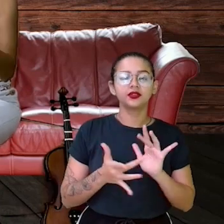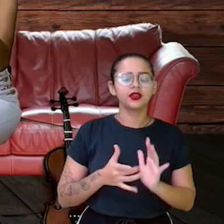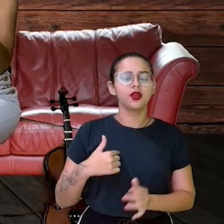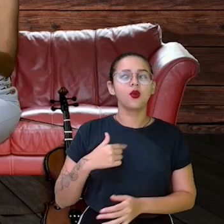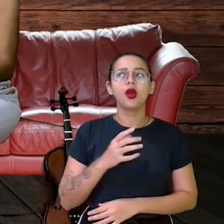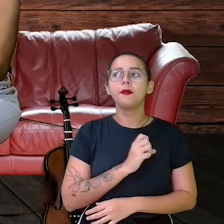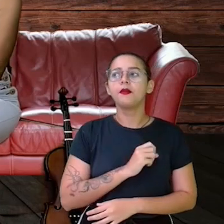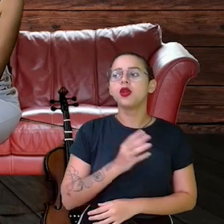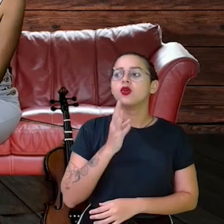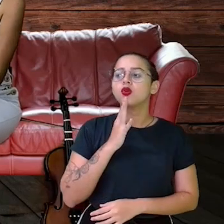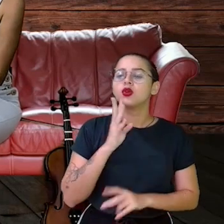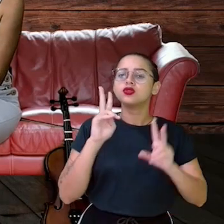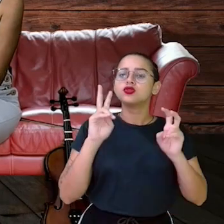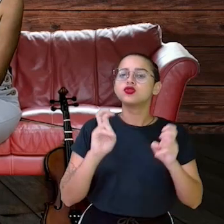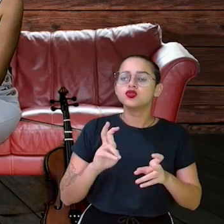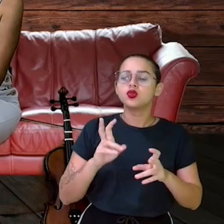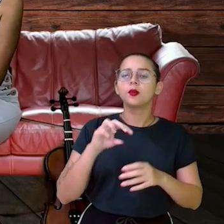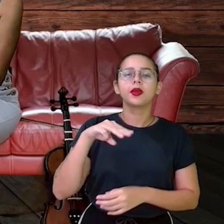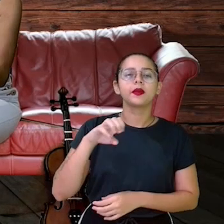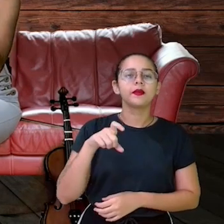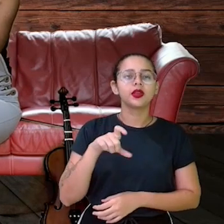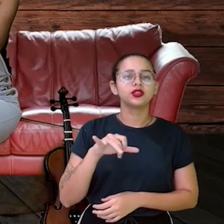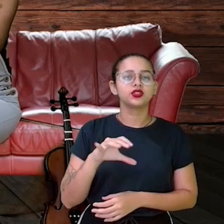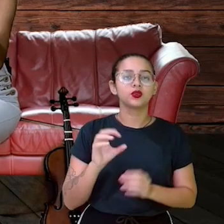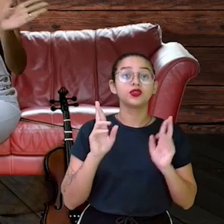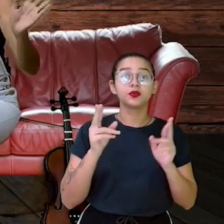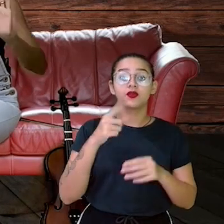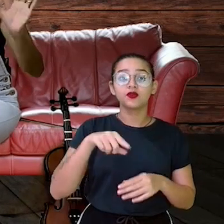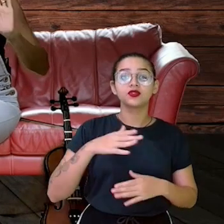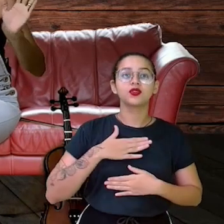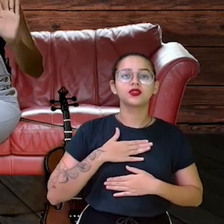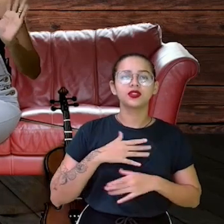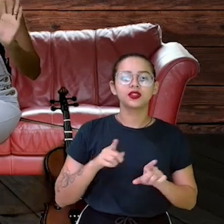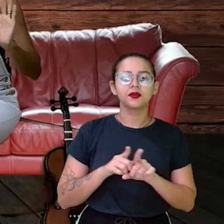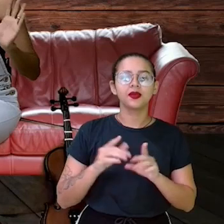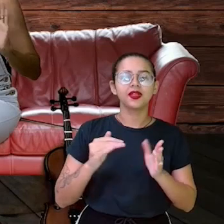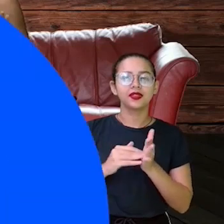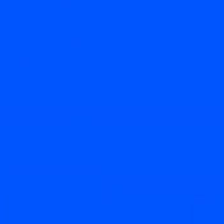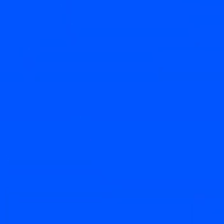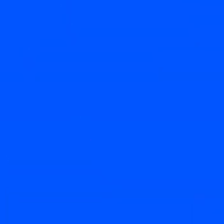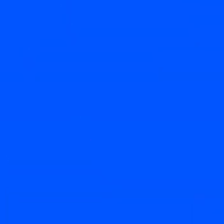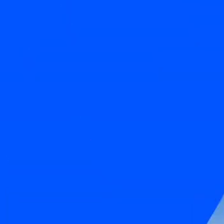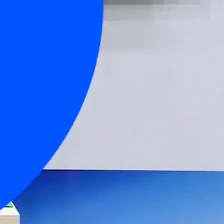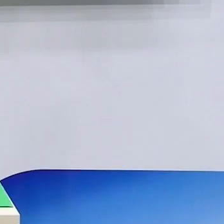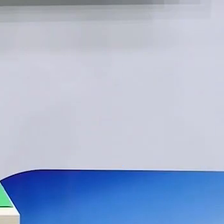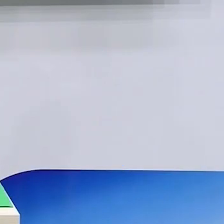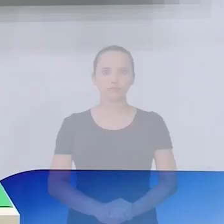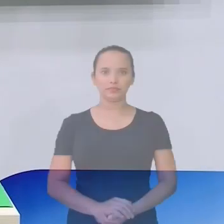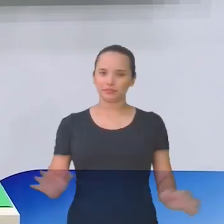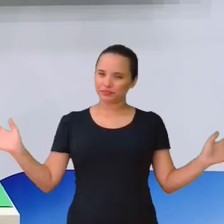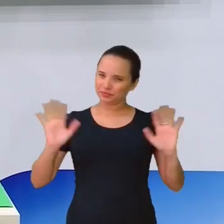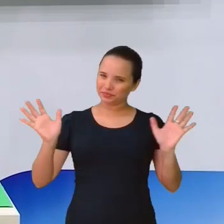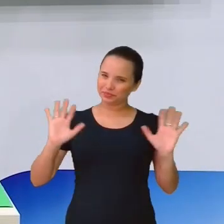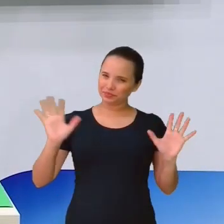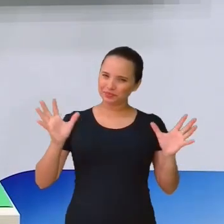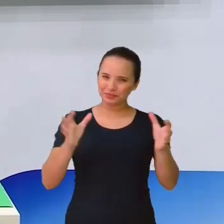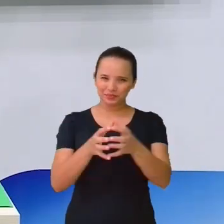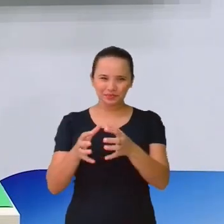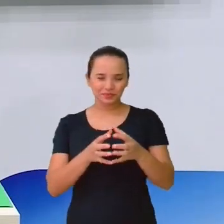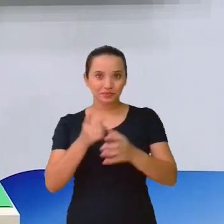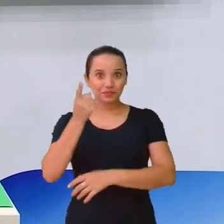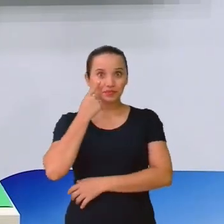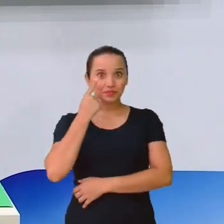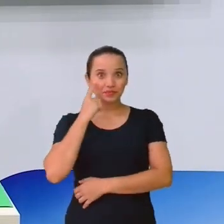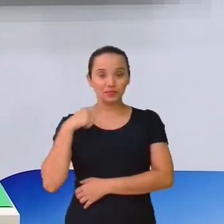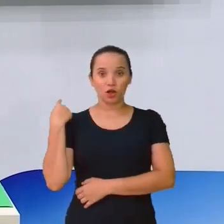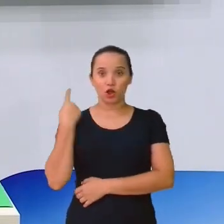México. E eu espero que você também tenha gostado. Beijo e até a próxima. Olá, turminha. Olha, nossa